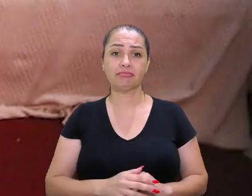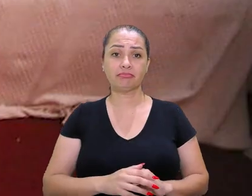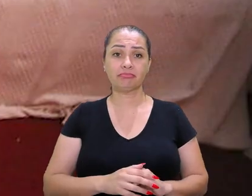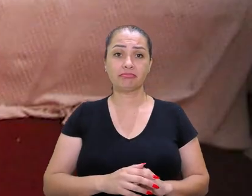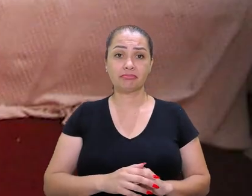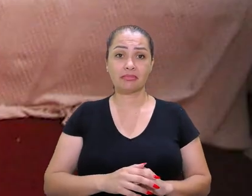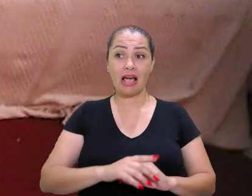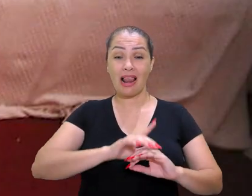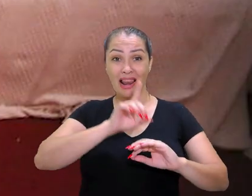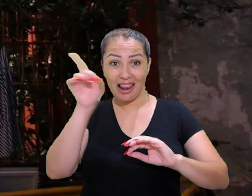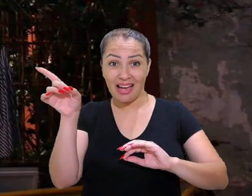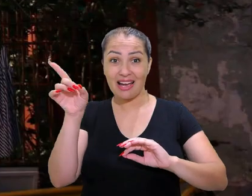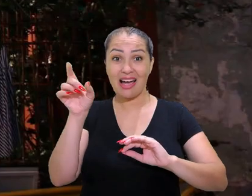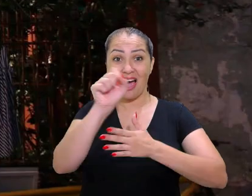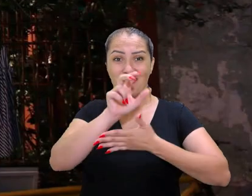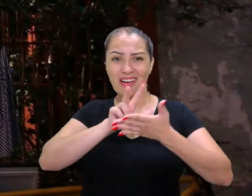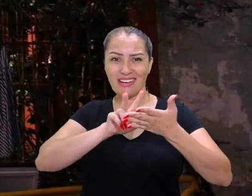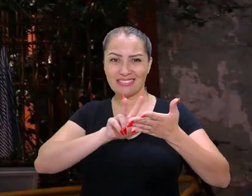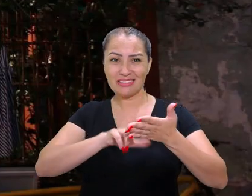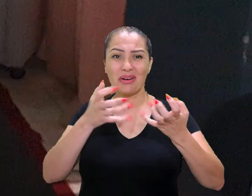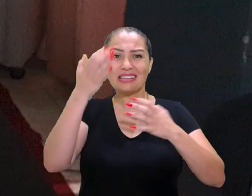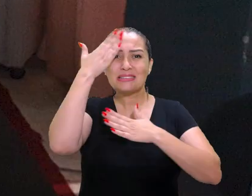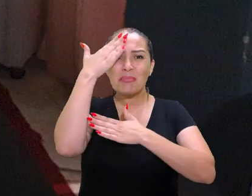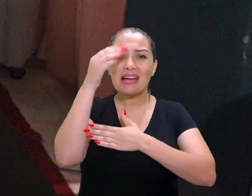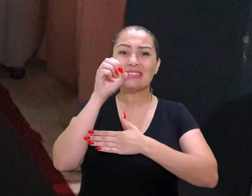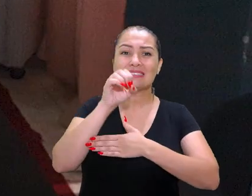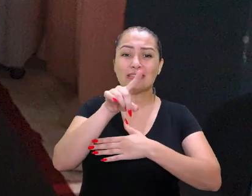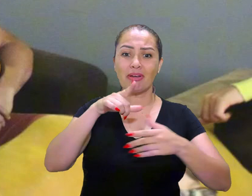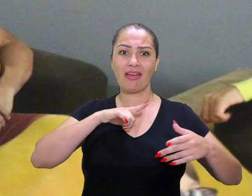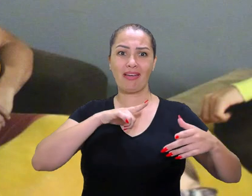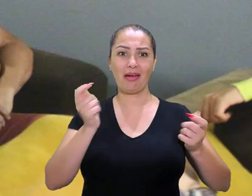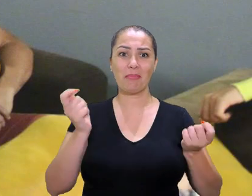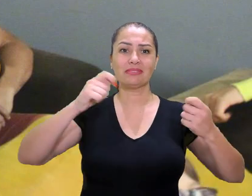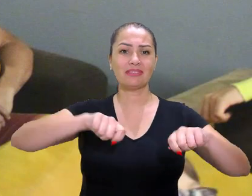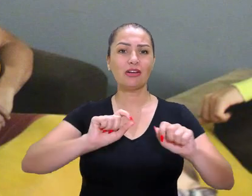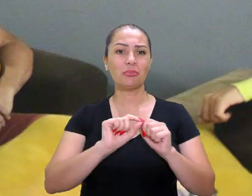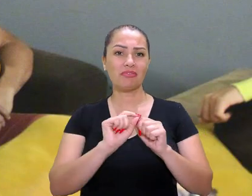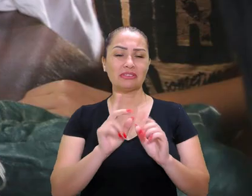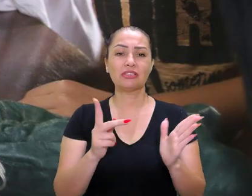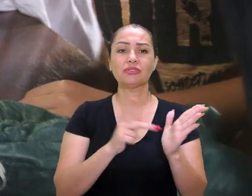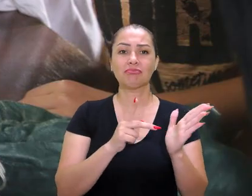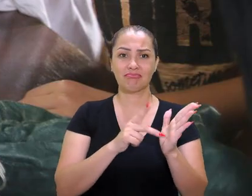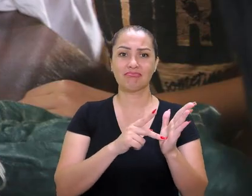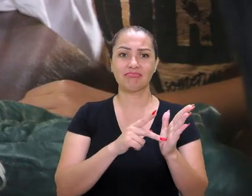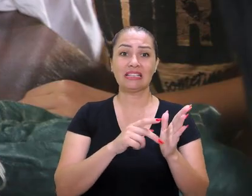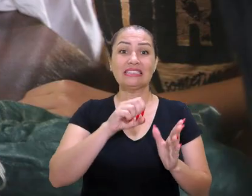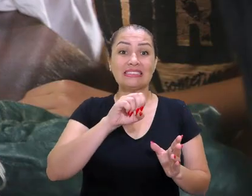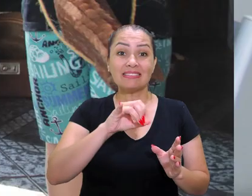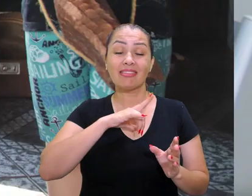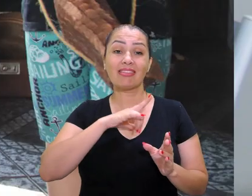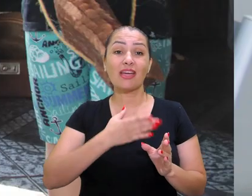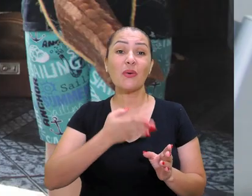tem condições, se há viabilidade técnica para você fazer aquilo. O que é a viabilidade técnica? Há